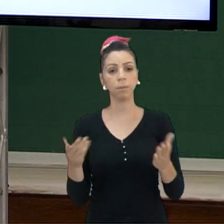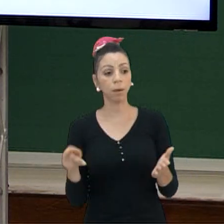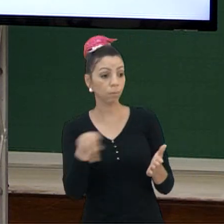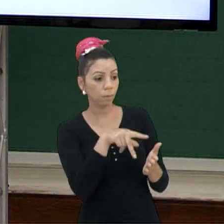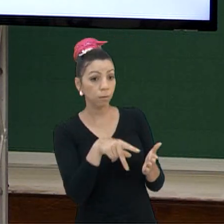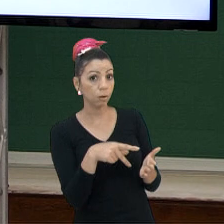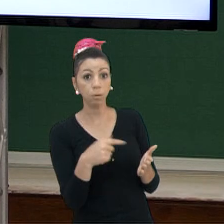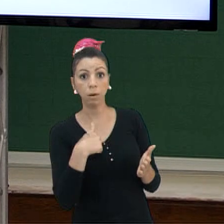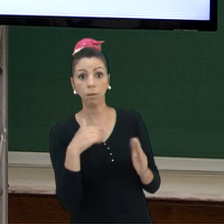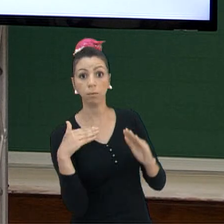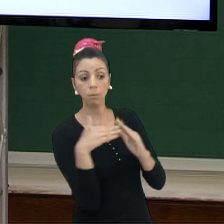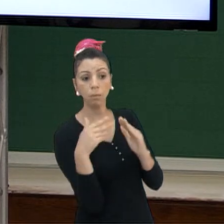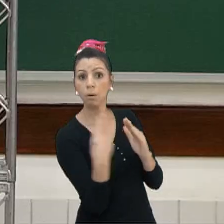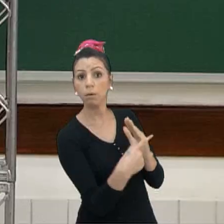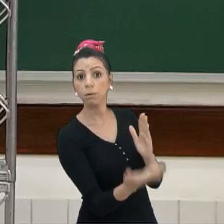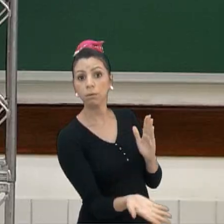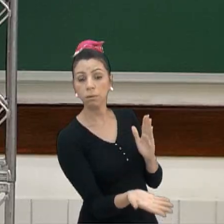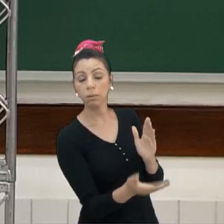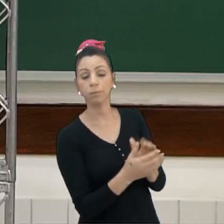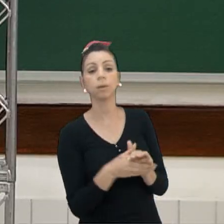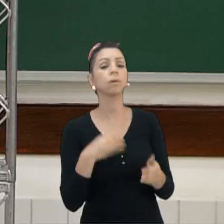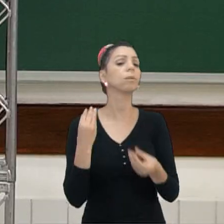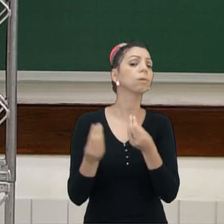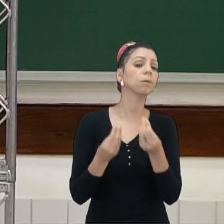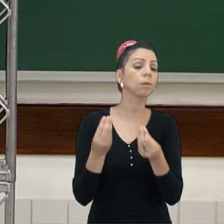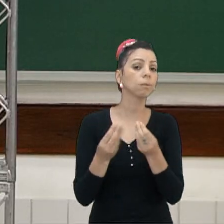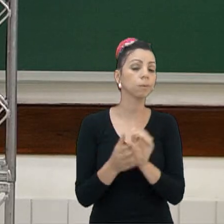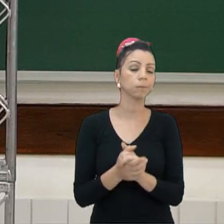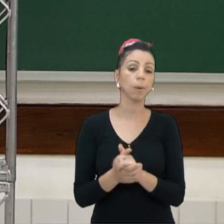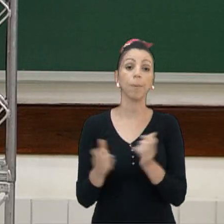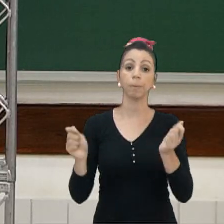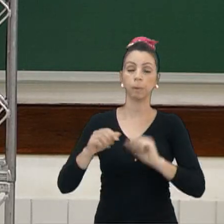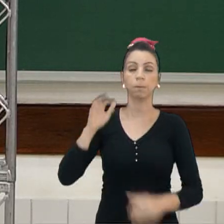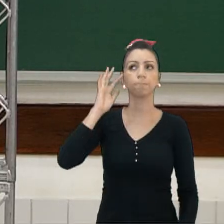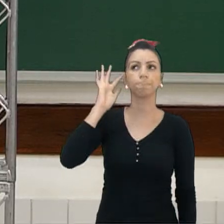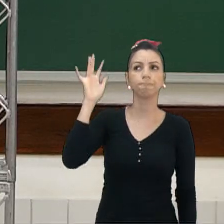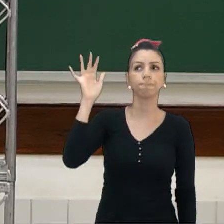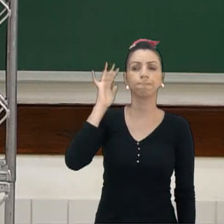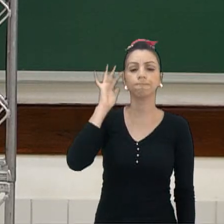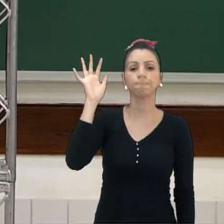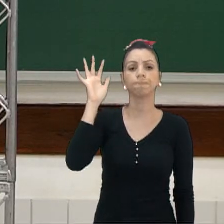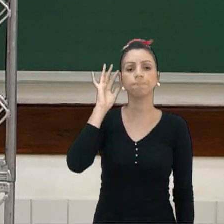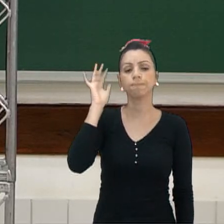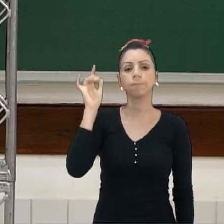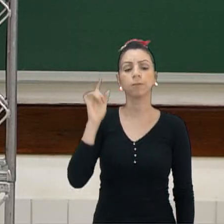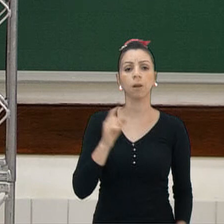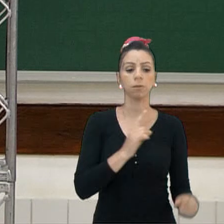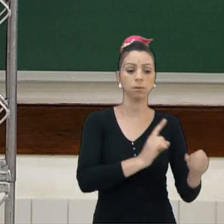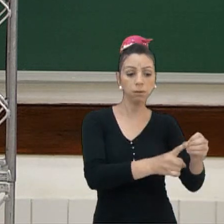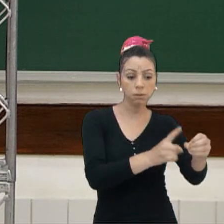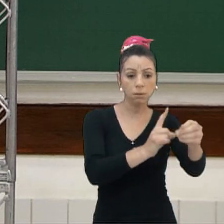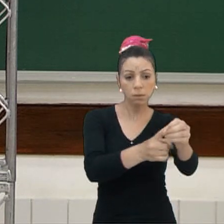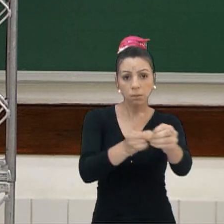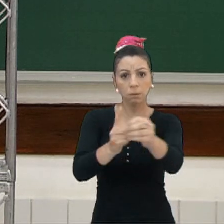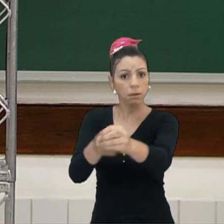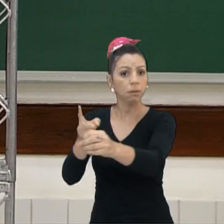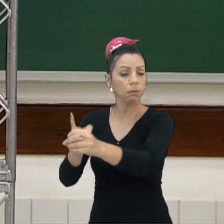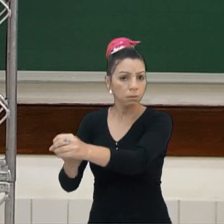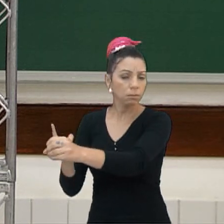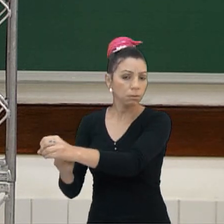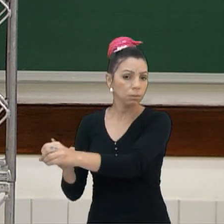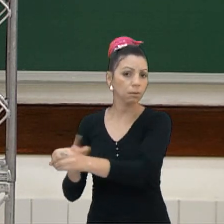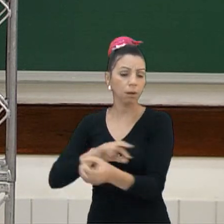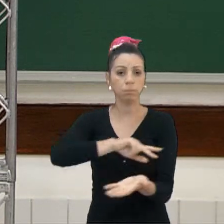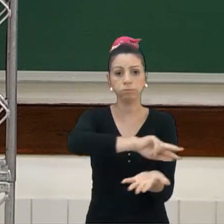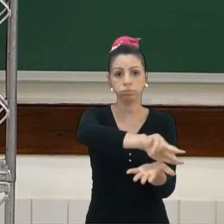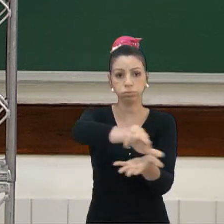Como que eu vou fazer? Ora, você vai pensar em coisas que existam em várias cidades, não vou dizer todas as cidades, que pode